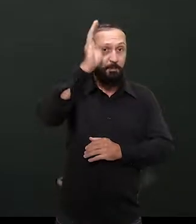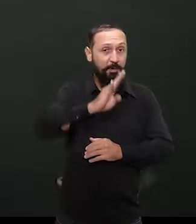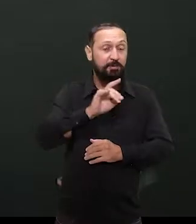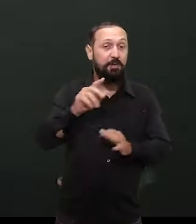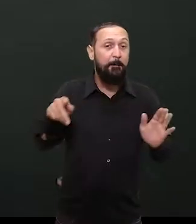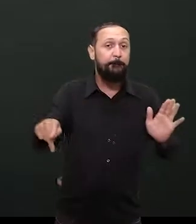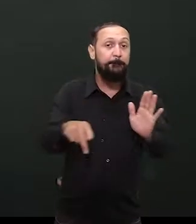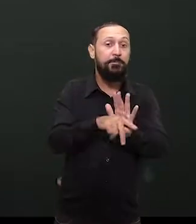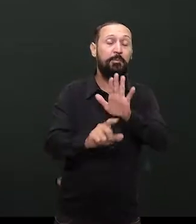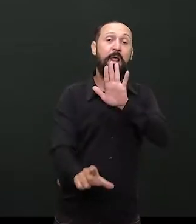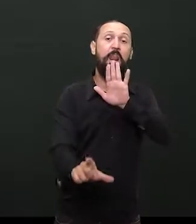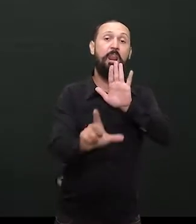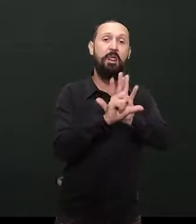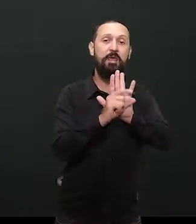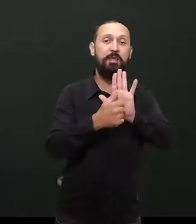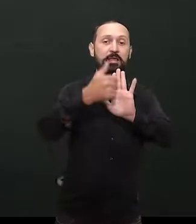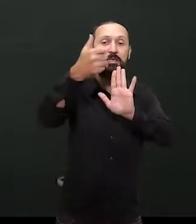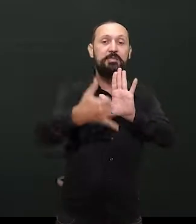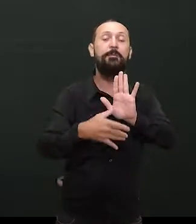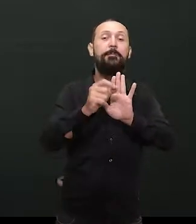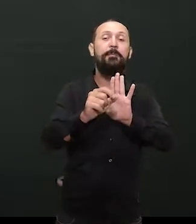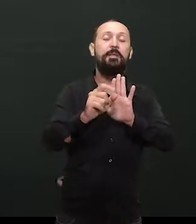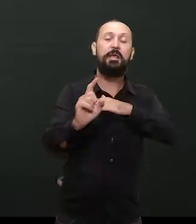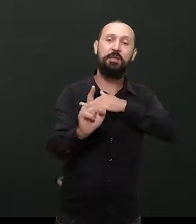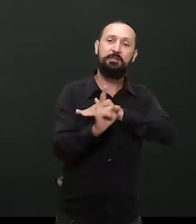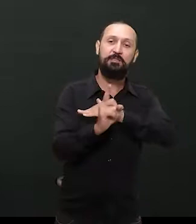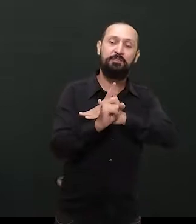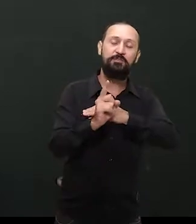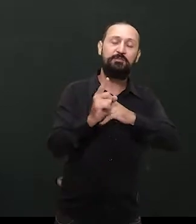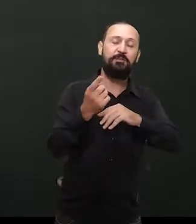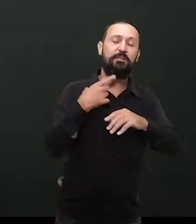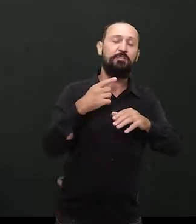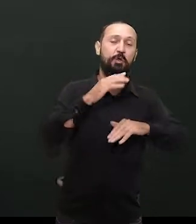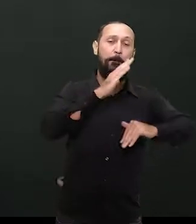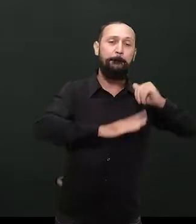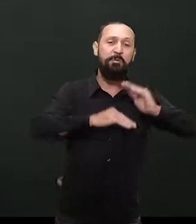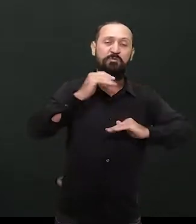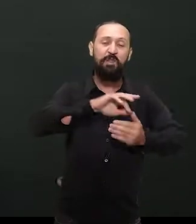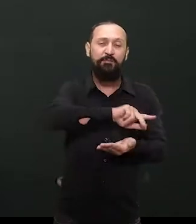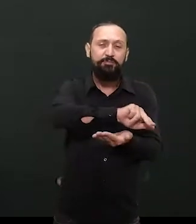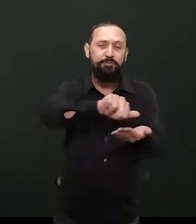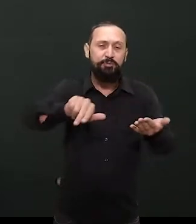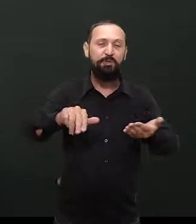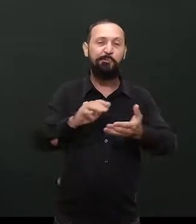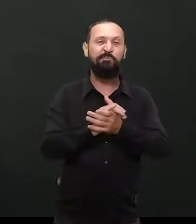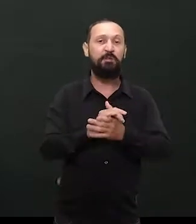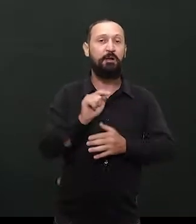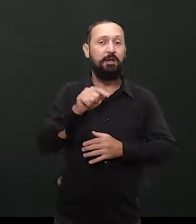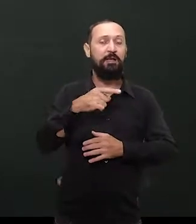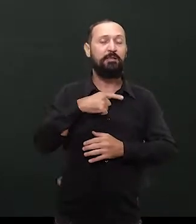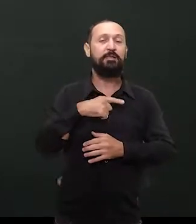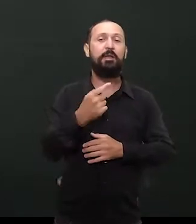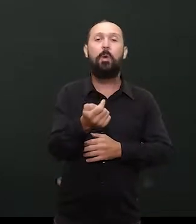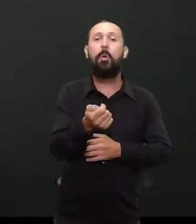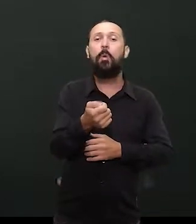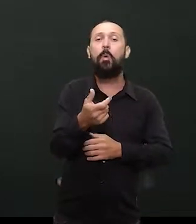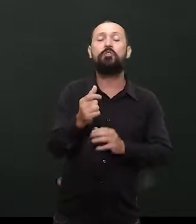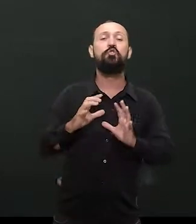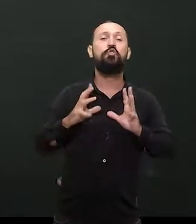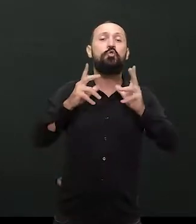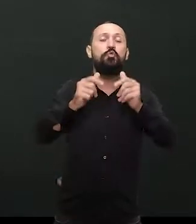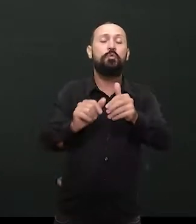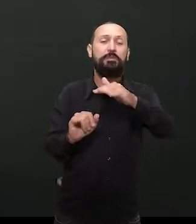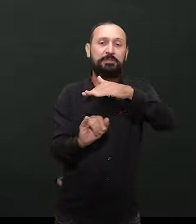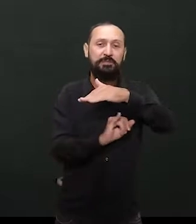onde a própria lei menciona o atendimento multidisciplinar o que isso quer dizer o encontramos quase que